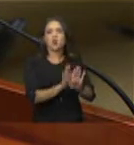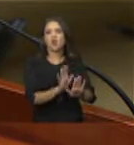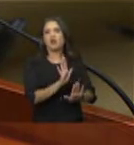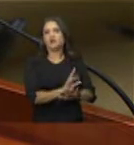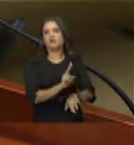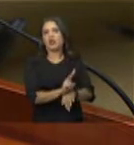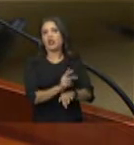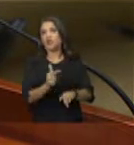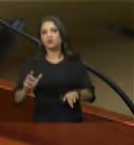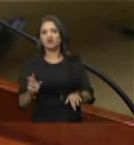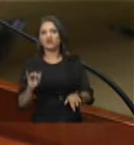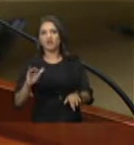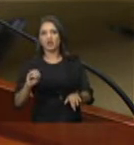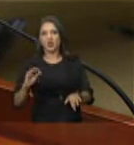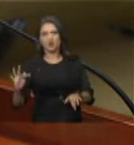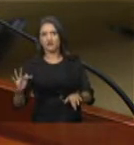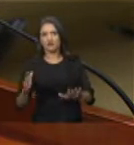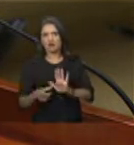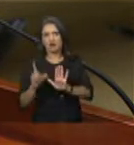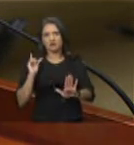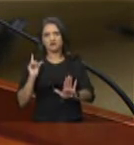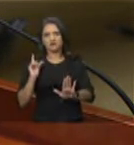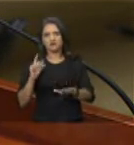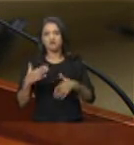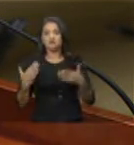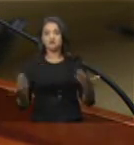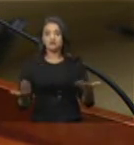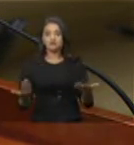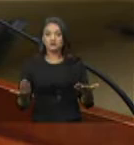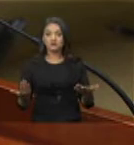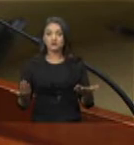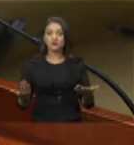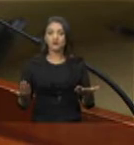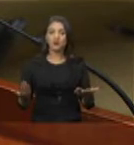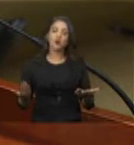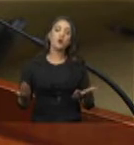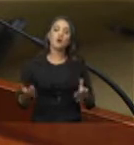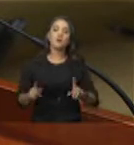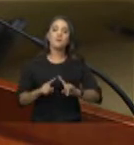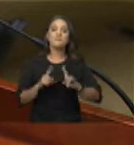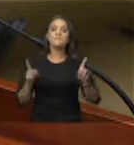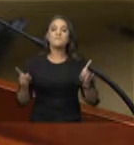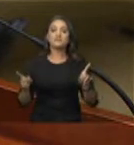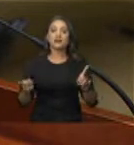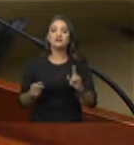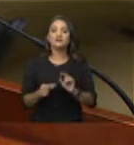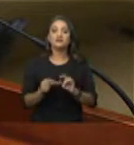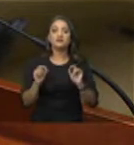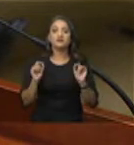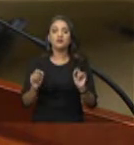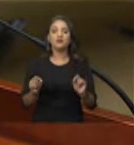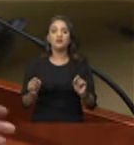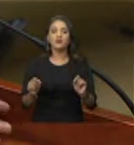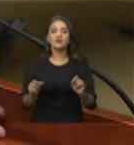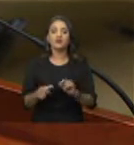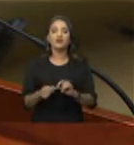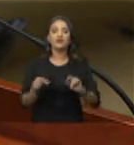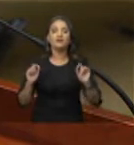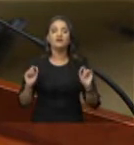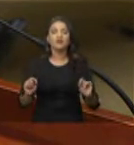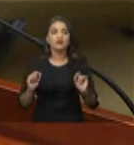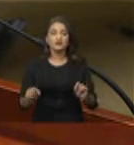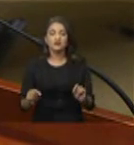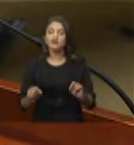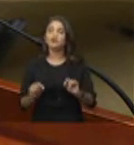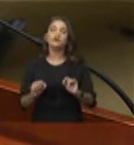incidência do iOS de modo que ele violou a retroa aí retroatividade que